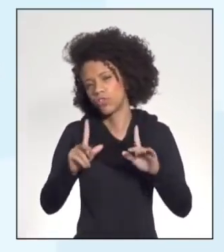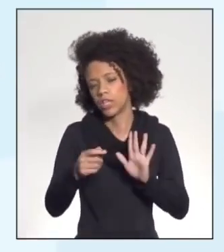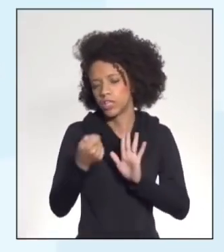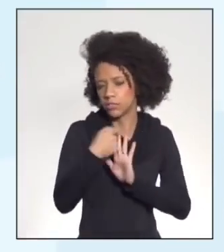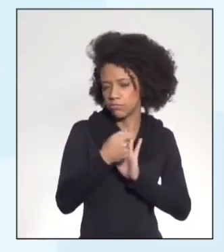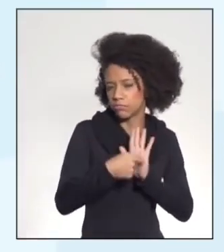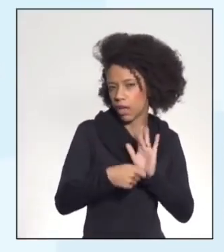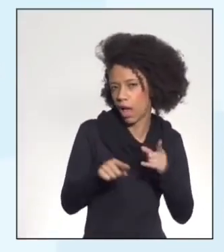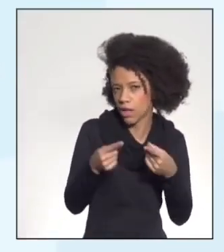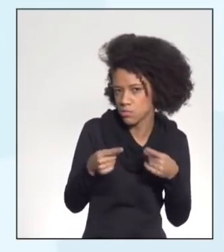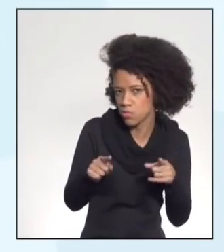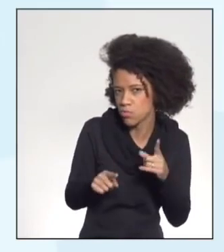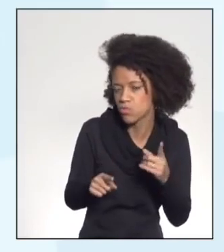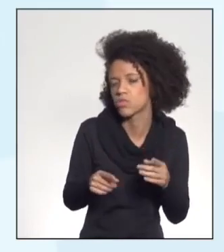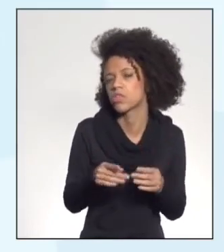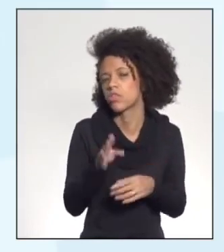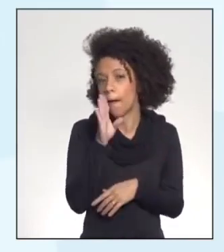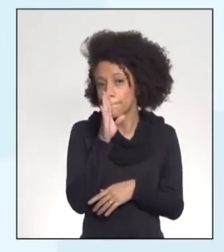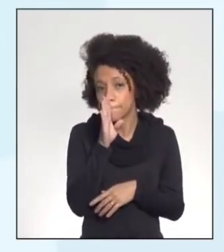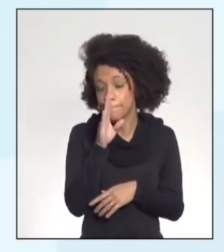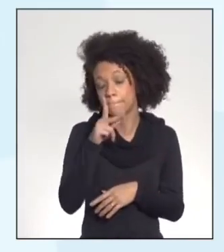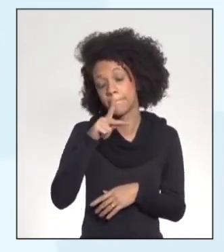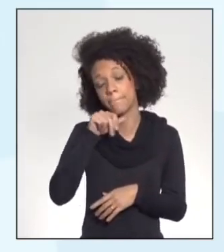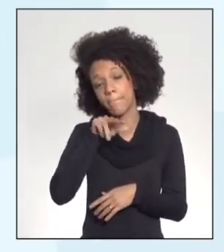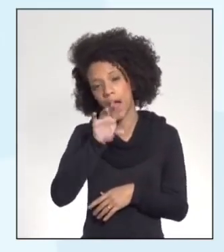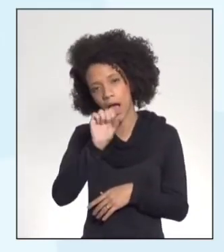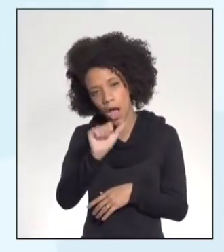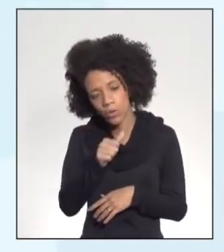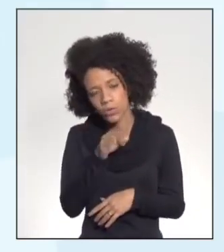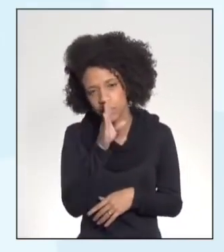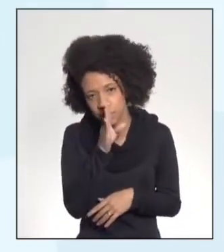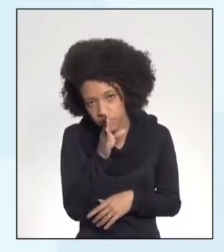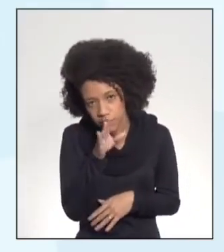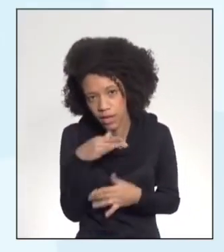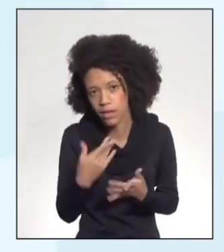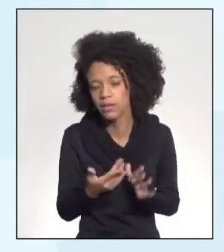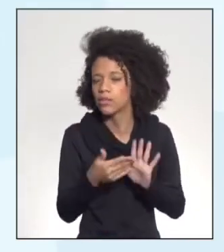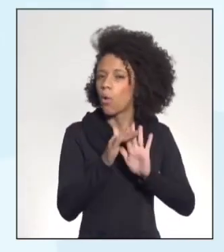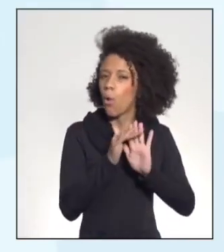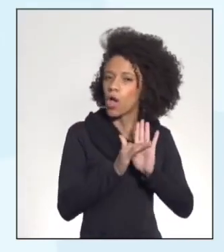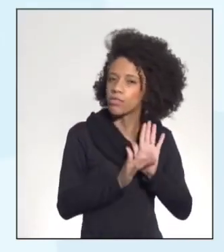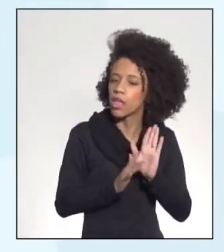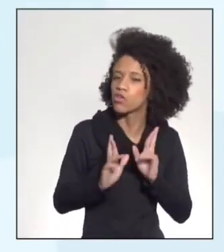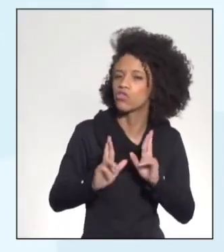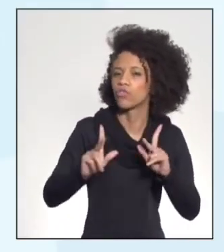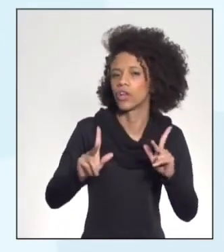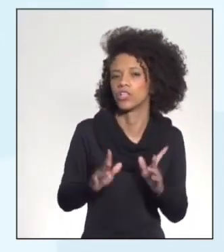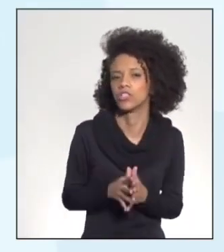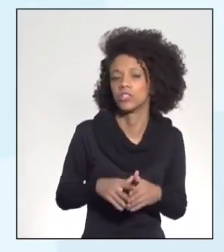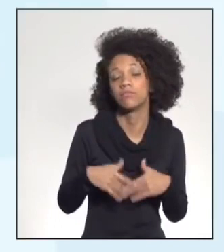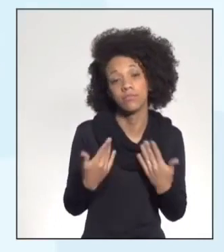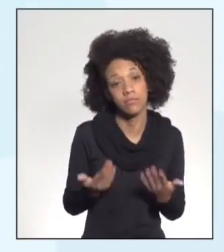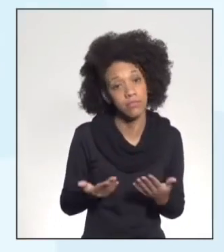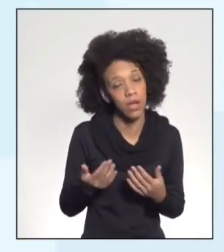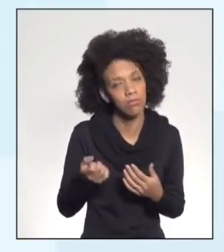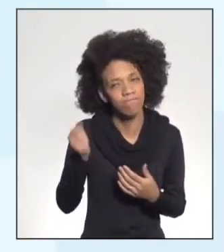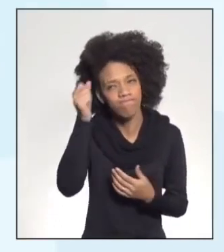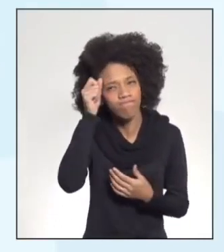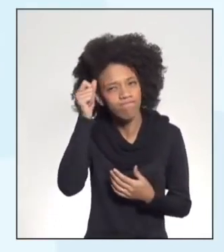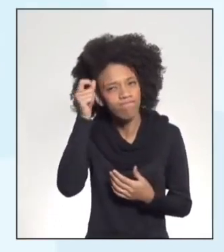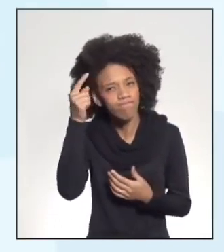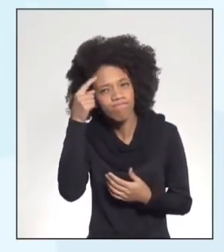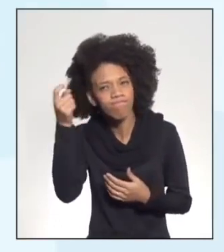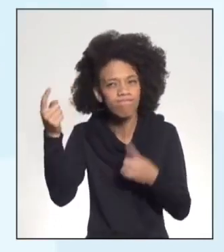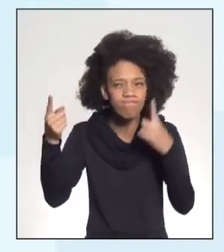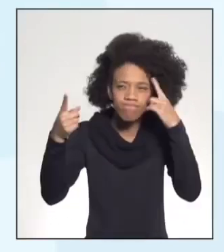A música, as pausas, roteiros diferentes e improvisação espontânea. Então, sai da sua cabeça. Mas é como eu